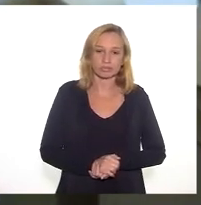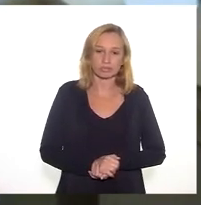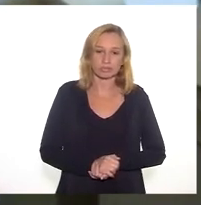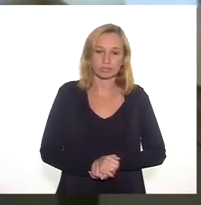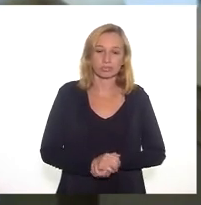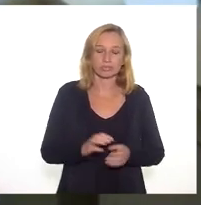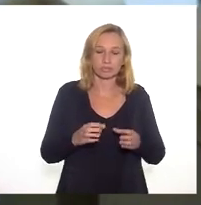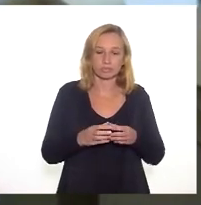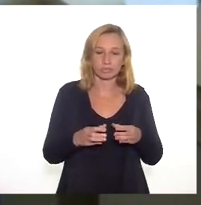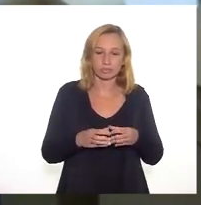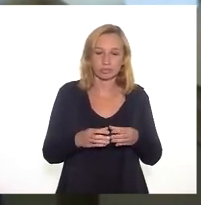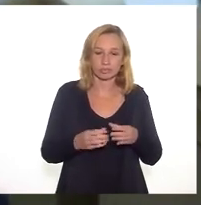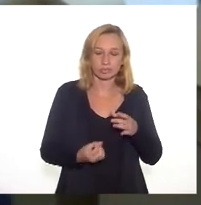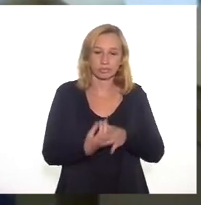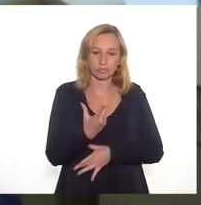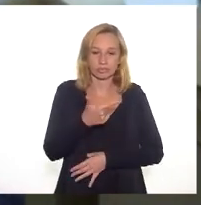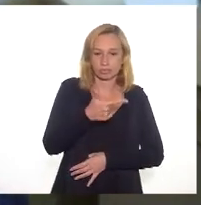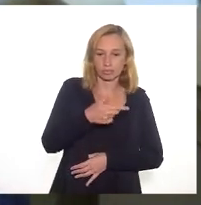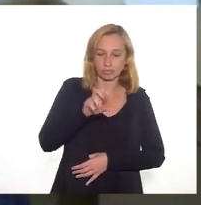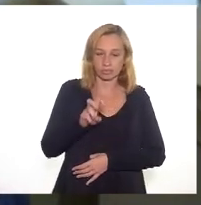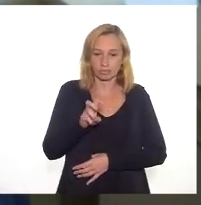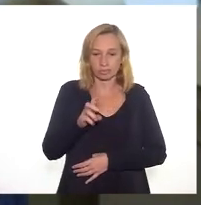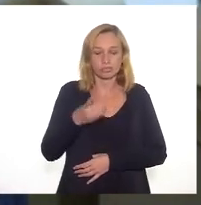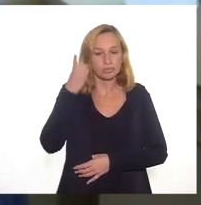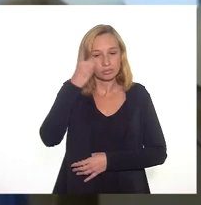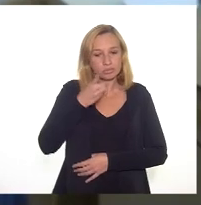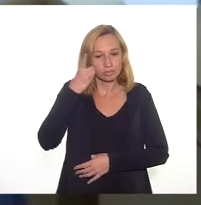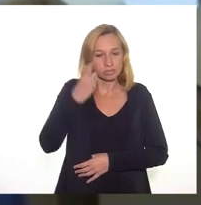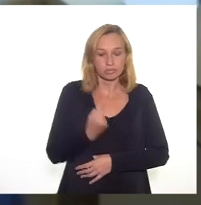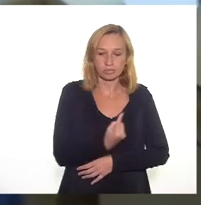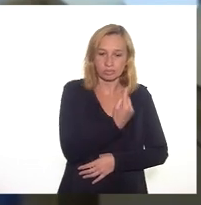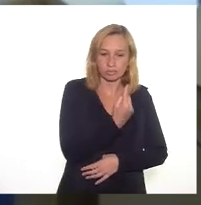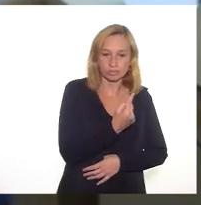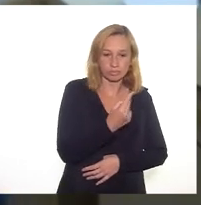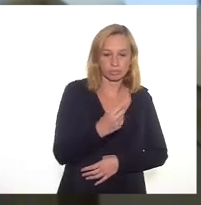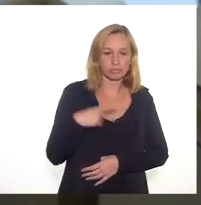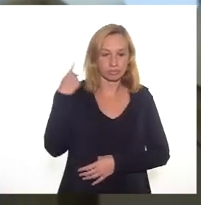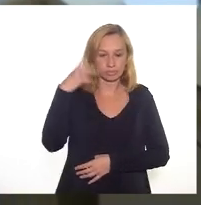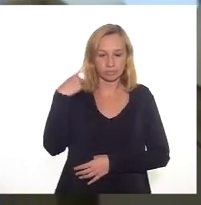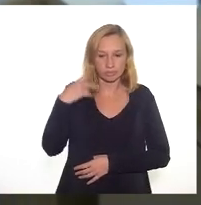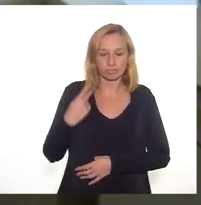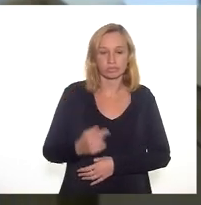essa comissão era constituída de 25 deputados, um por partido político.